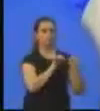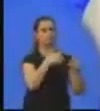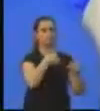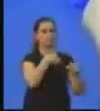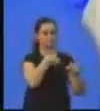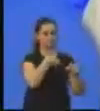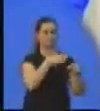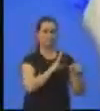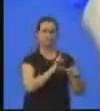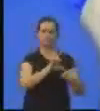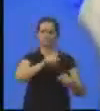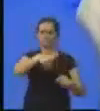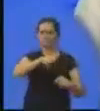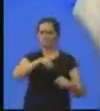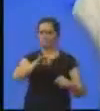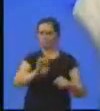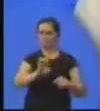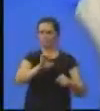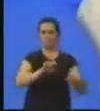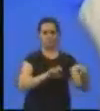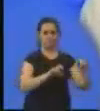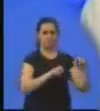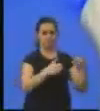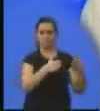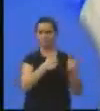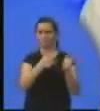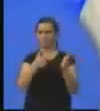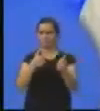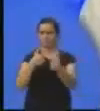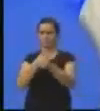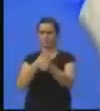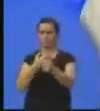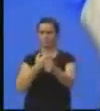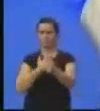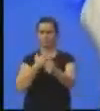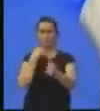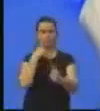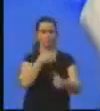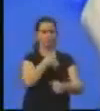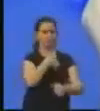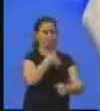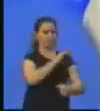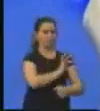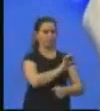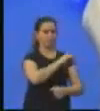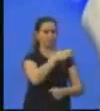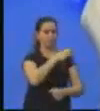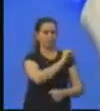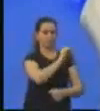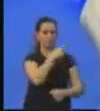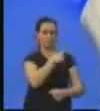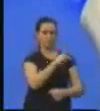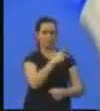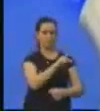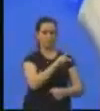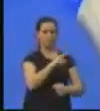isso é o limite. Eu quero saber, quando o x está próximo de um número, qual é o comportamento da minha função